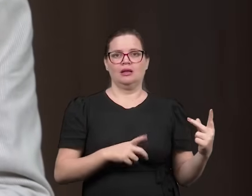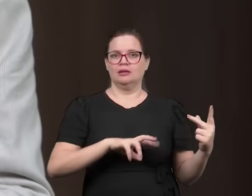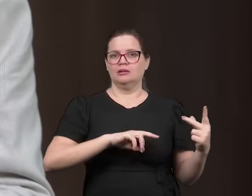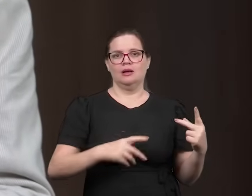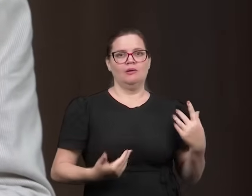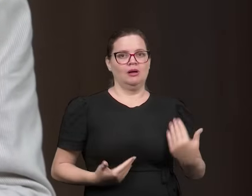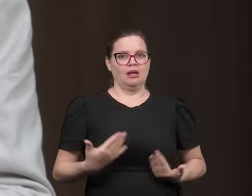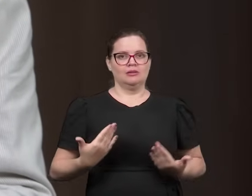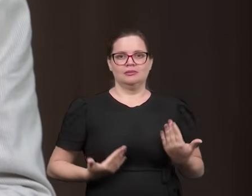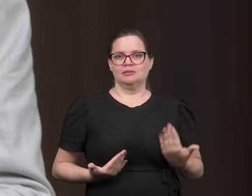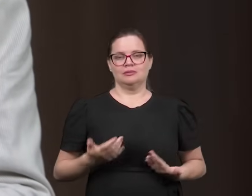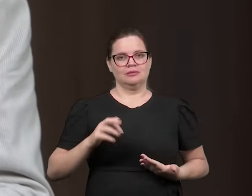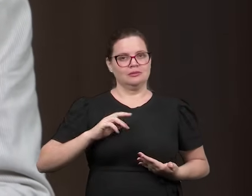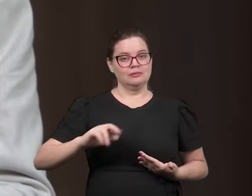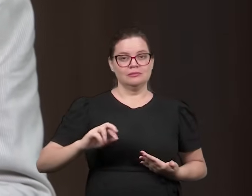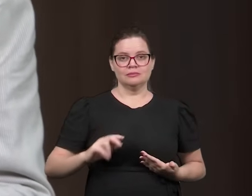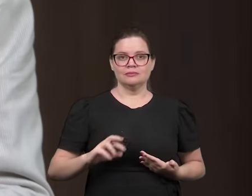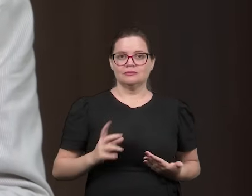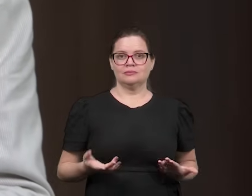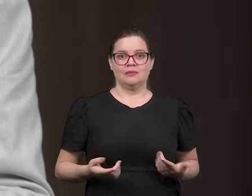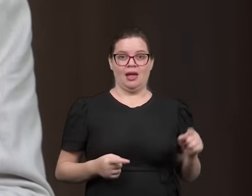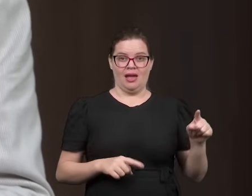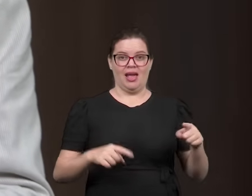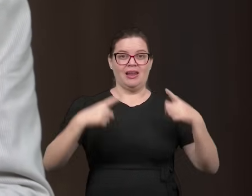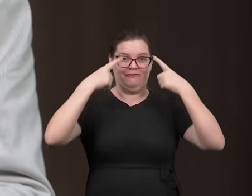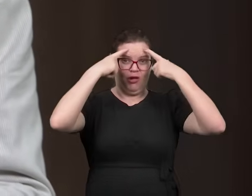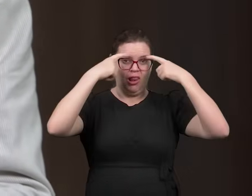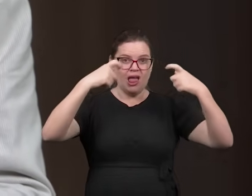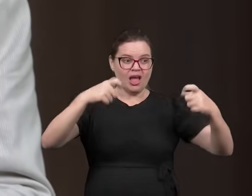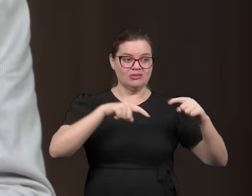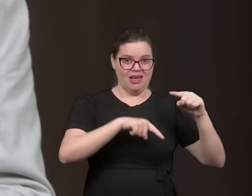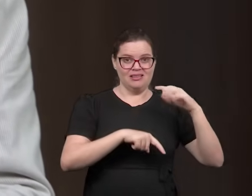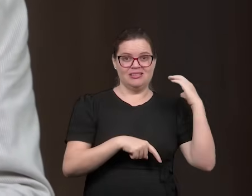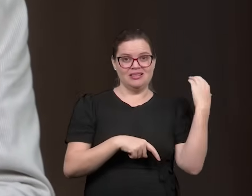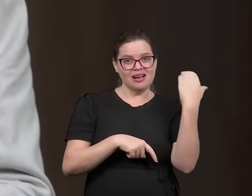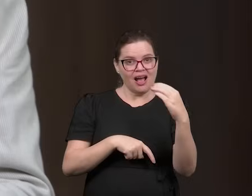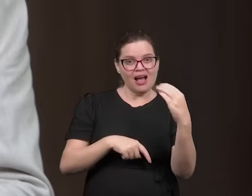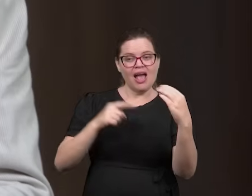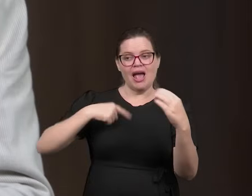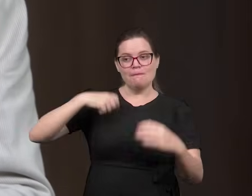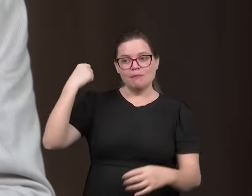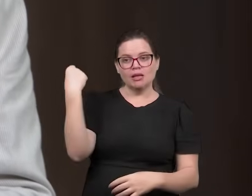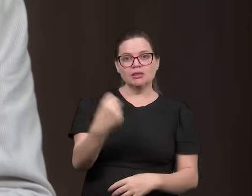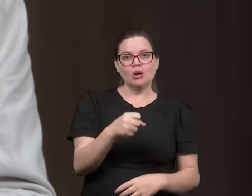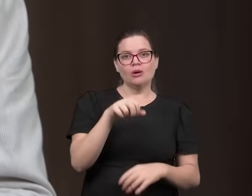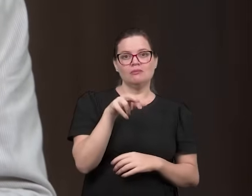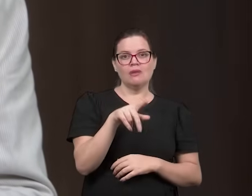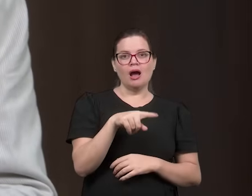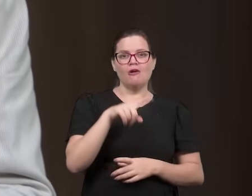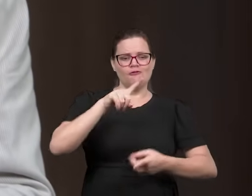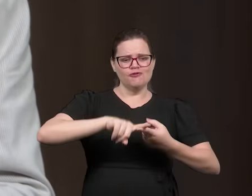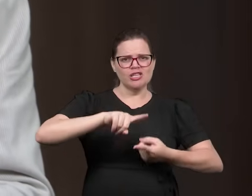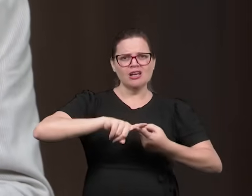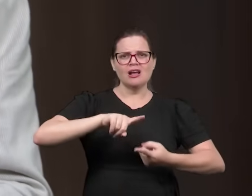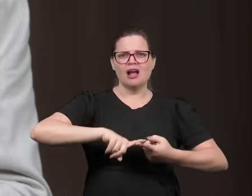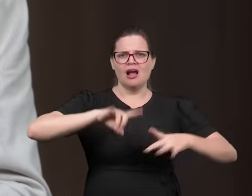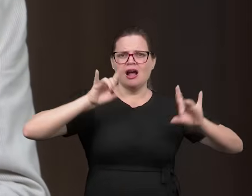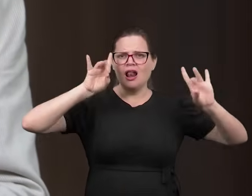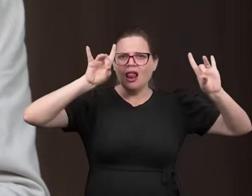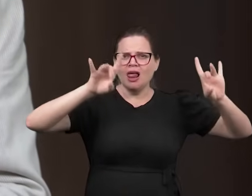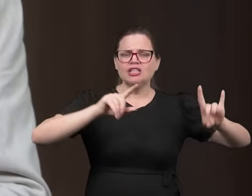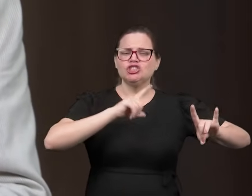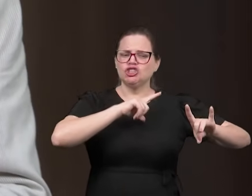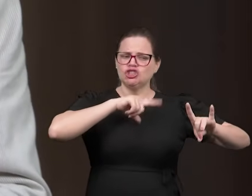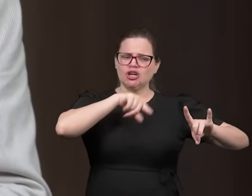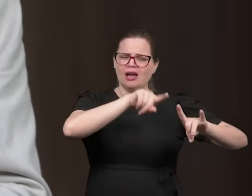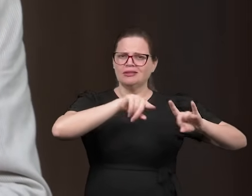um servo, né? Era um homem violento, era um homem agressivo, era um homem vingativo, era um homem distante